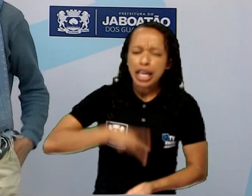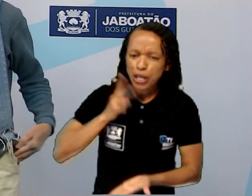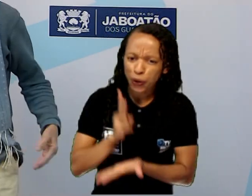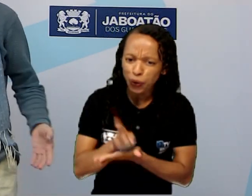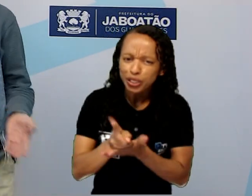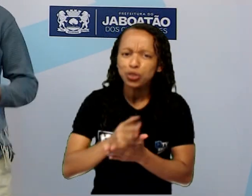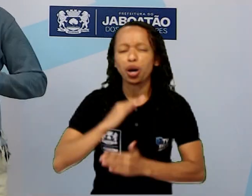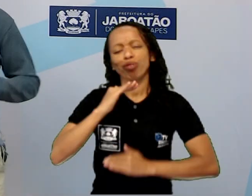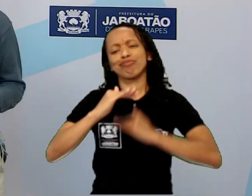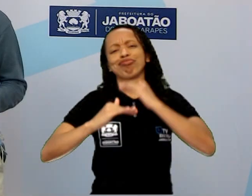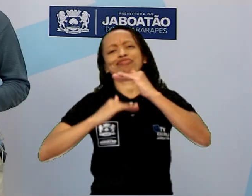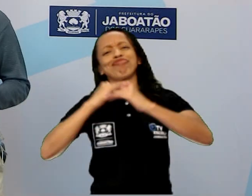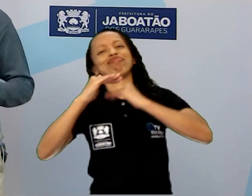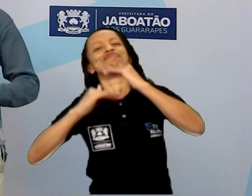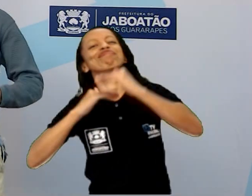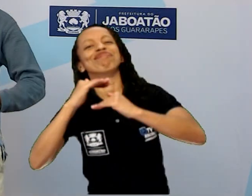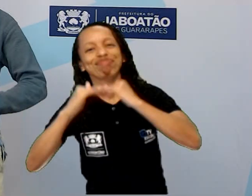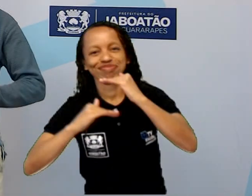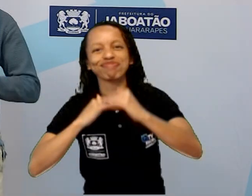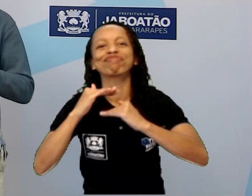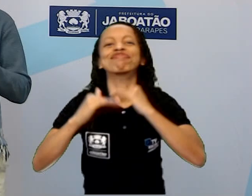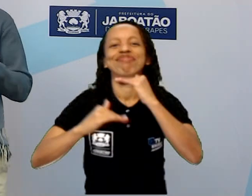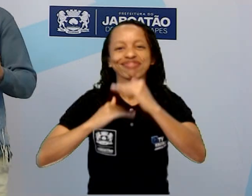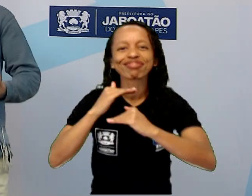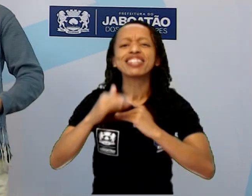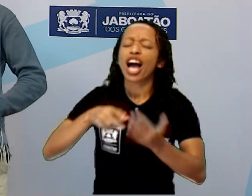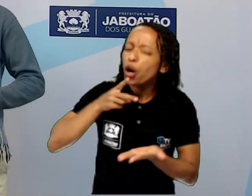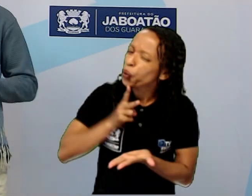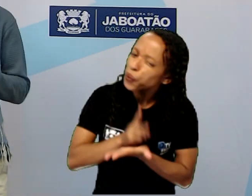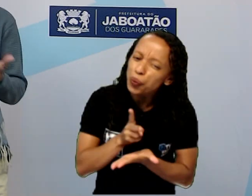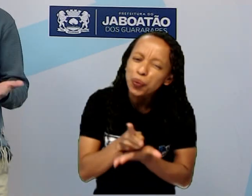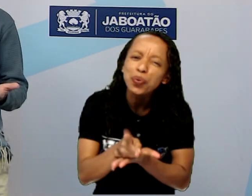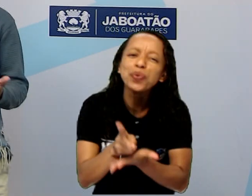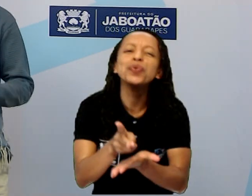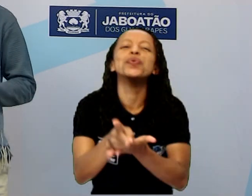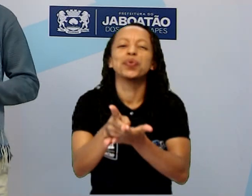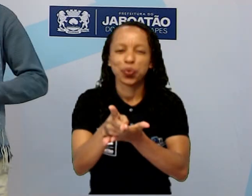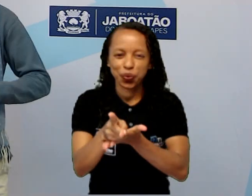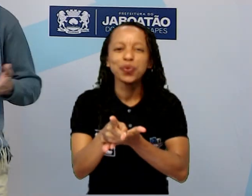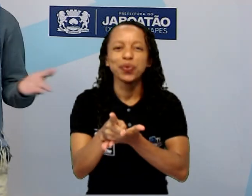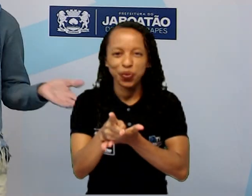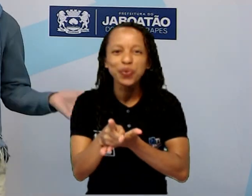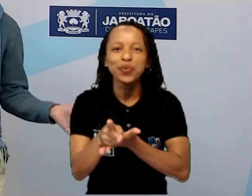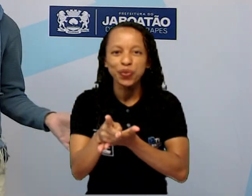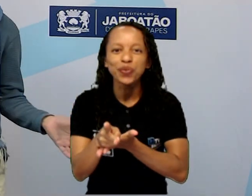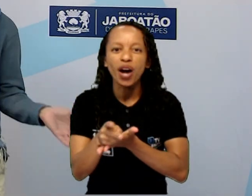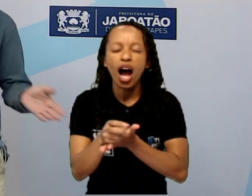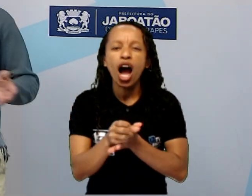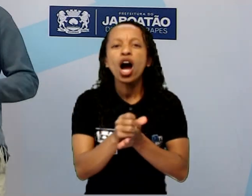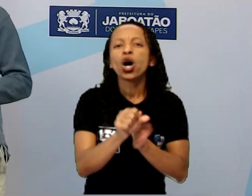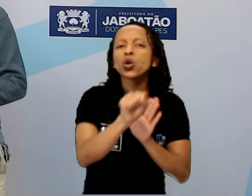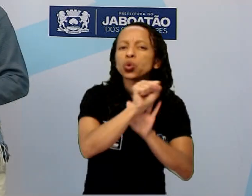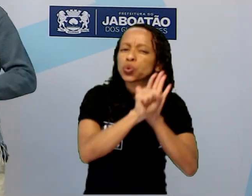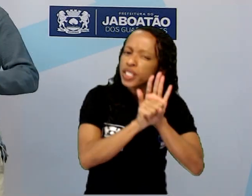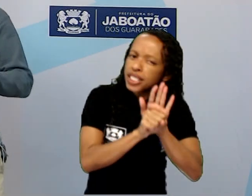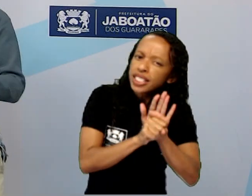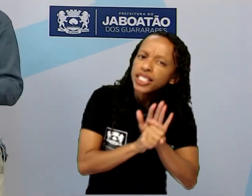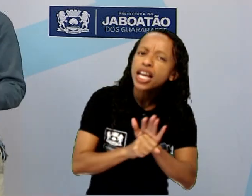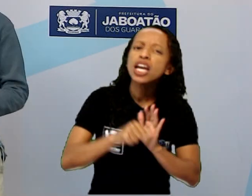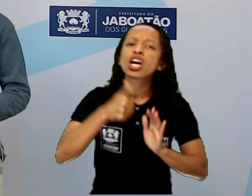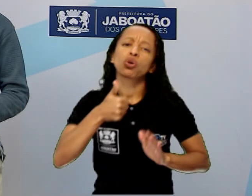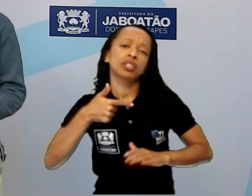não é estanque, ela não é parada. Ela é contínua, ela vai se aclimatando, né? No século XVII, XVIII não